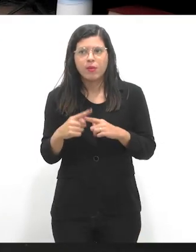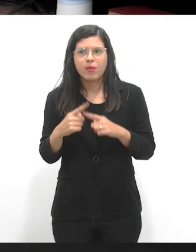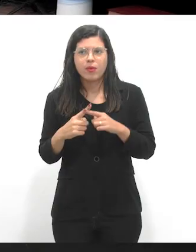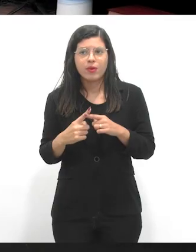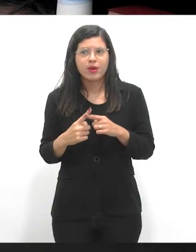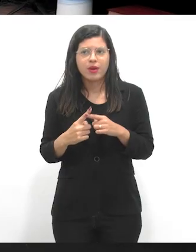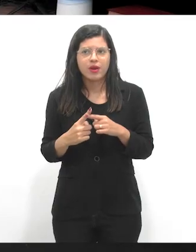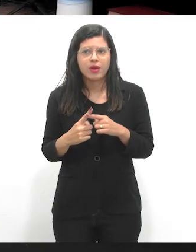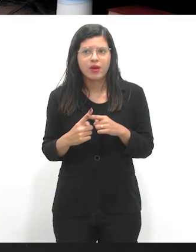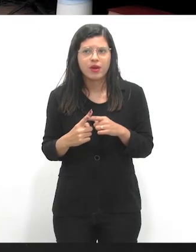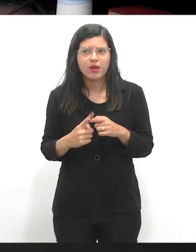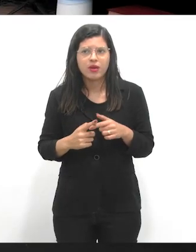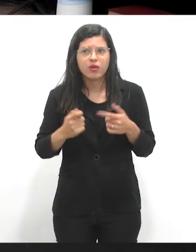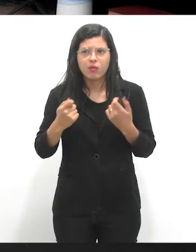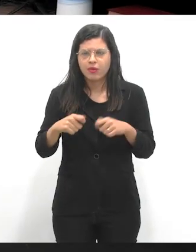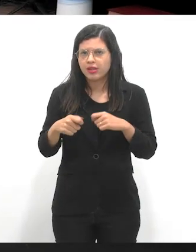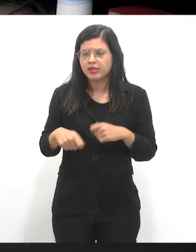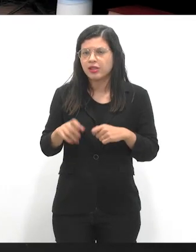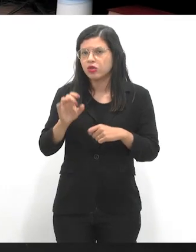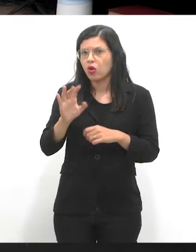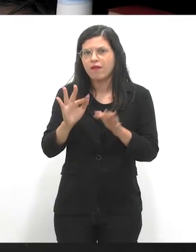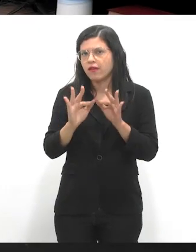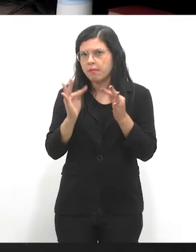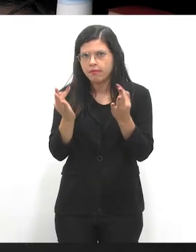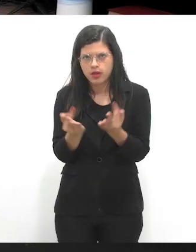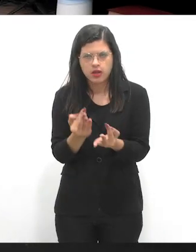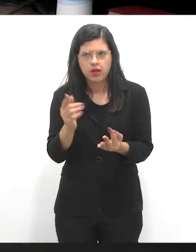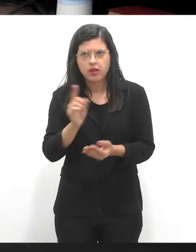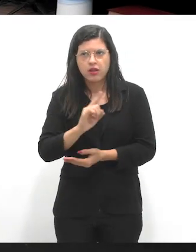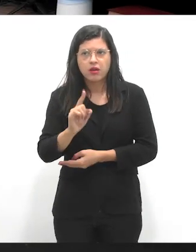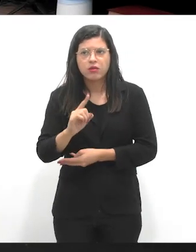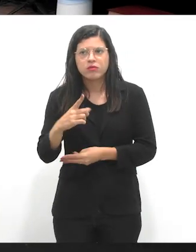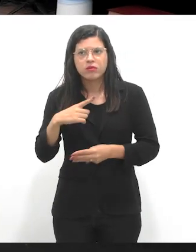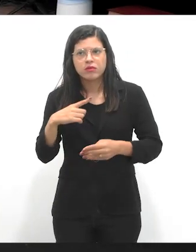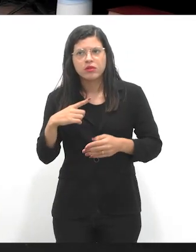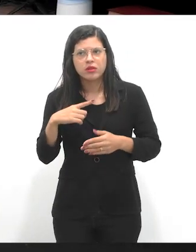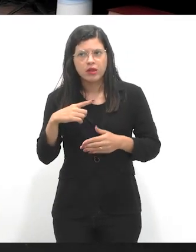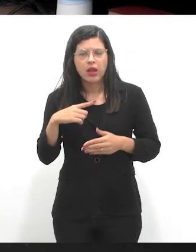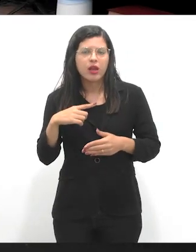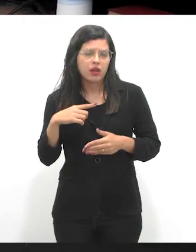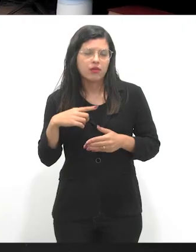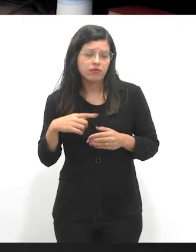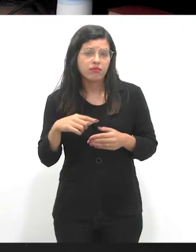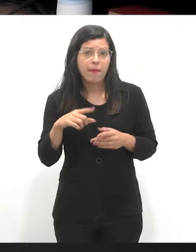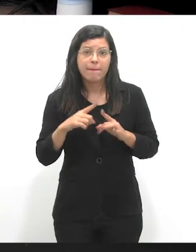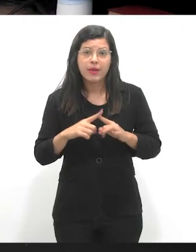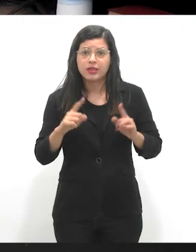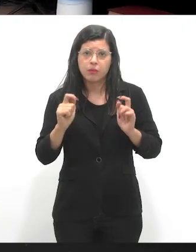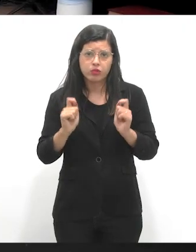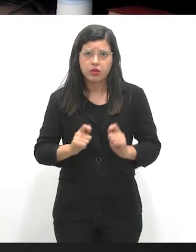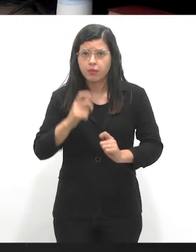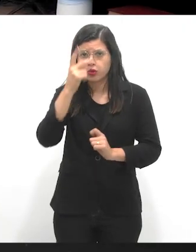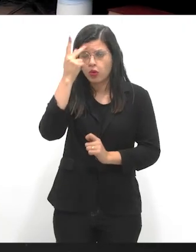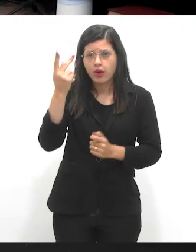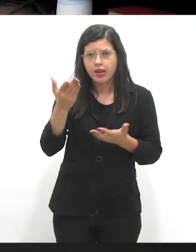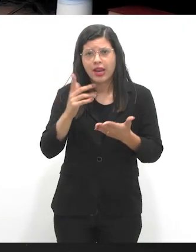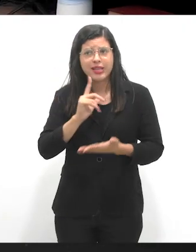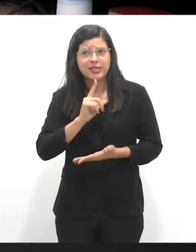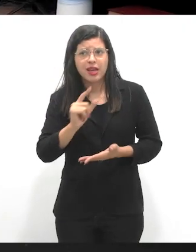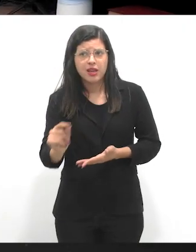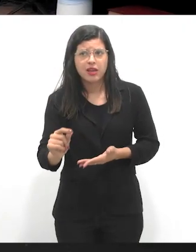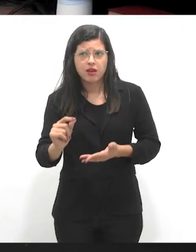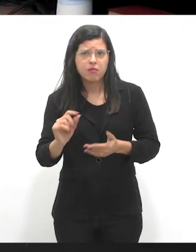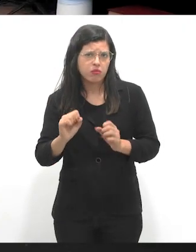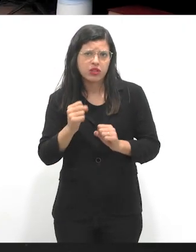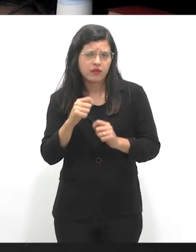pessoas, porque não é uma necessidade de ser uma questão de reunião familiar. Tá. Também existe esse instituto, mas é possível que